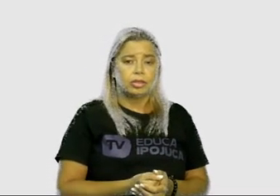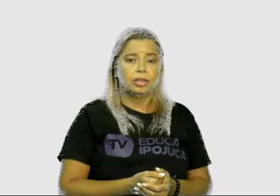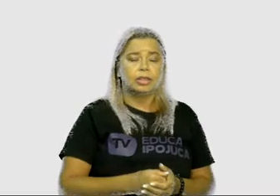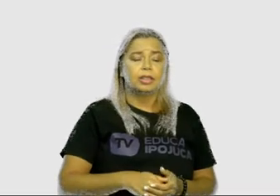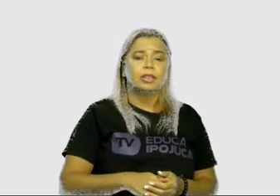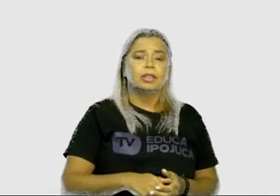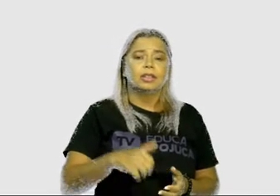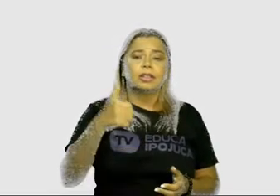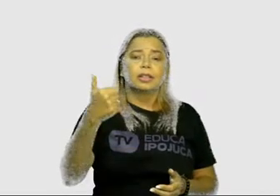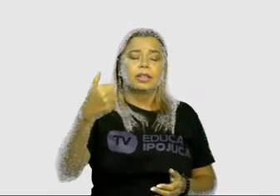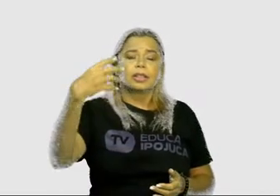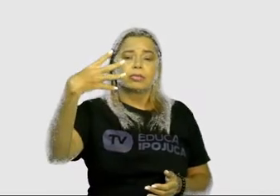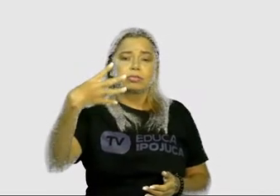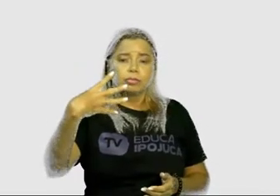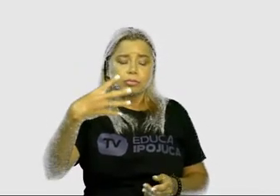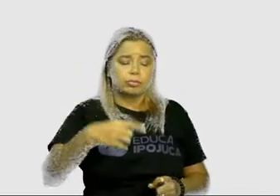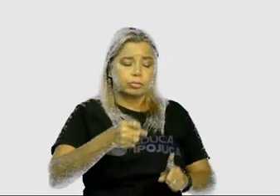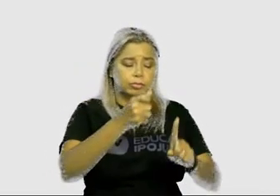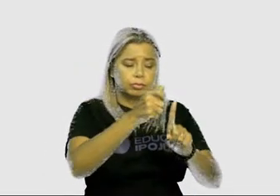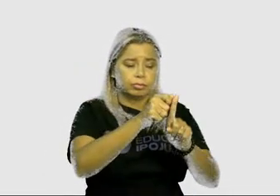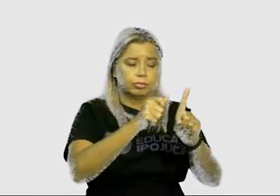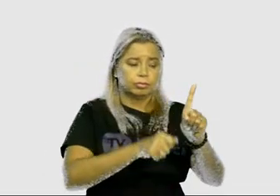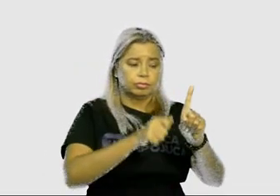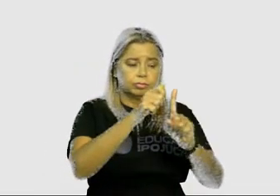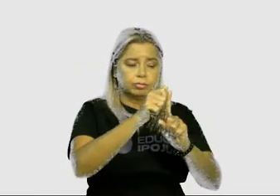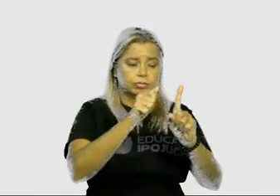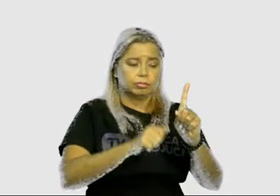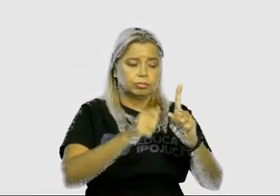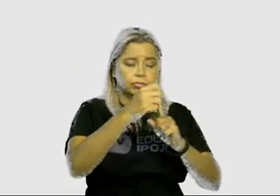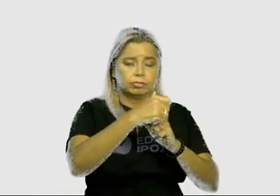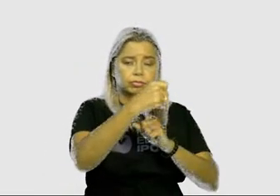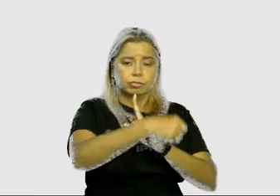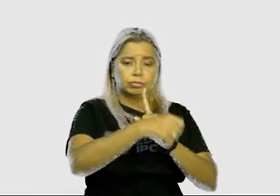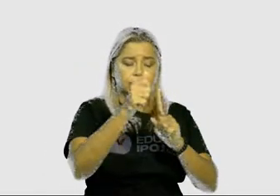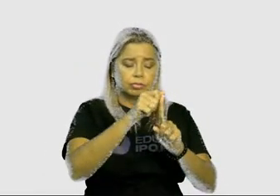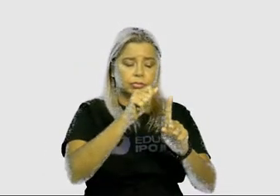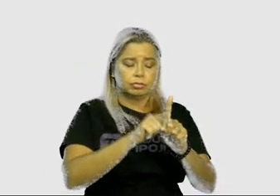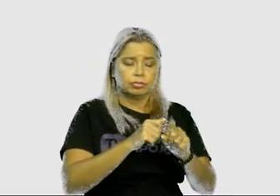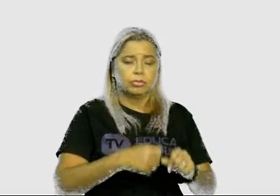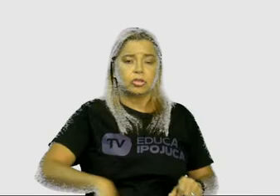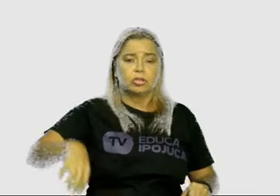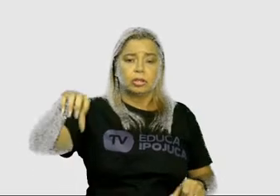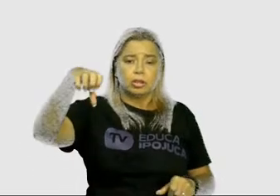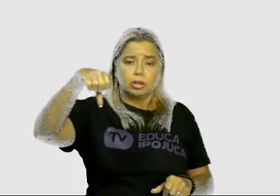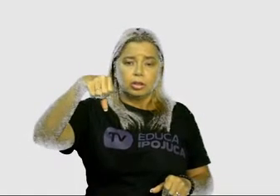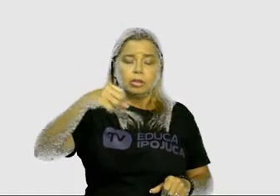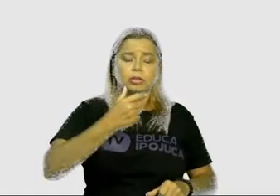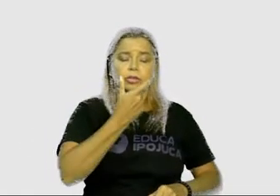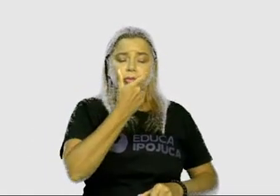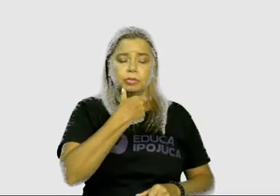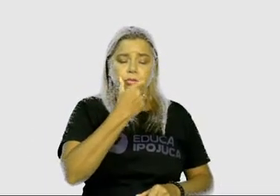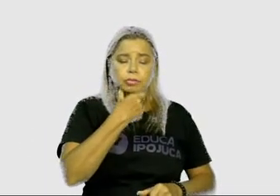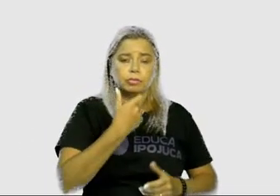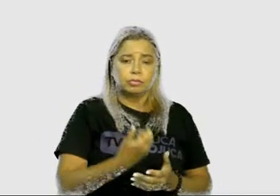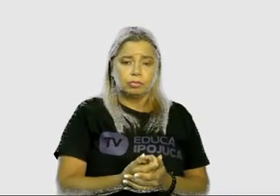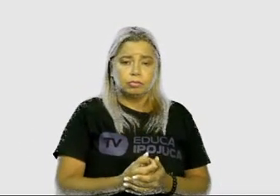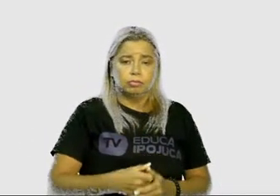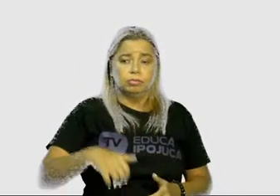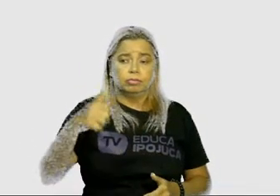14 bananas a 9 maçãs 15